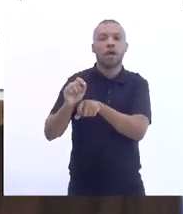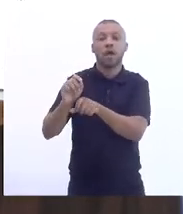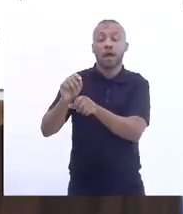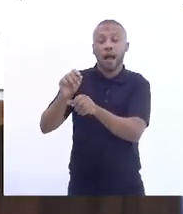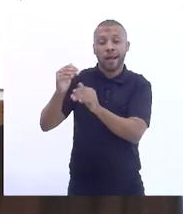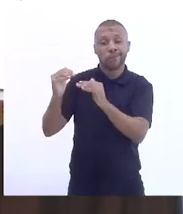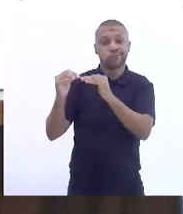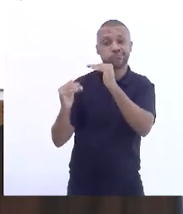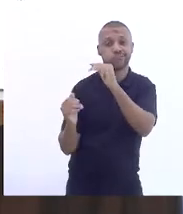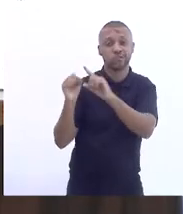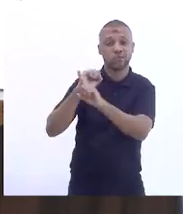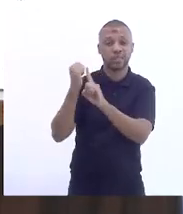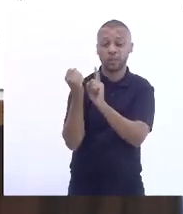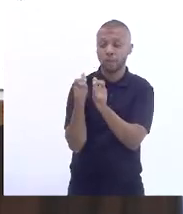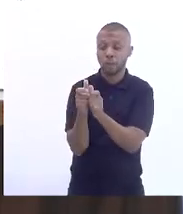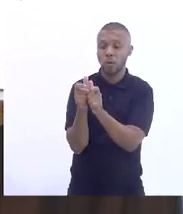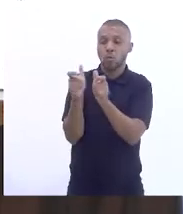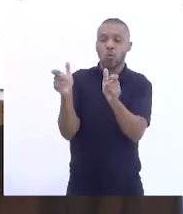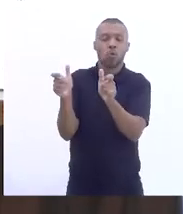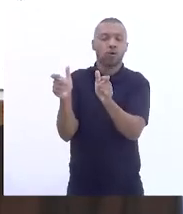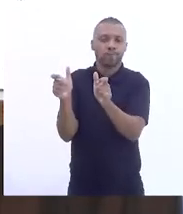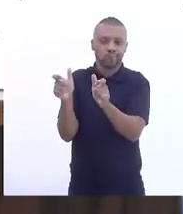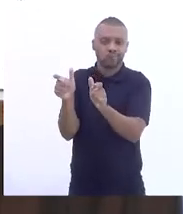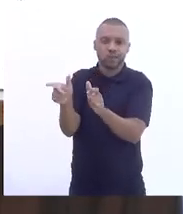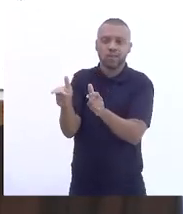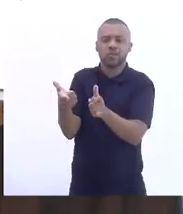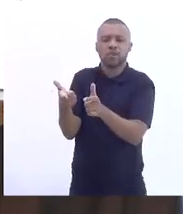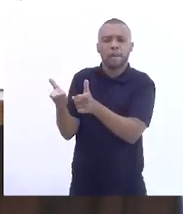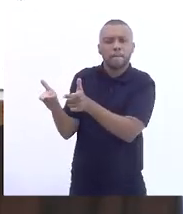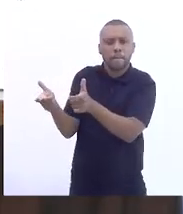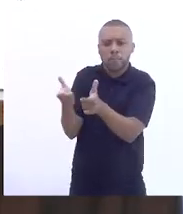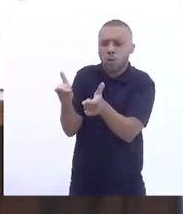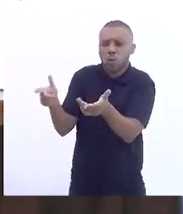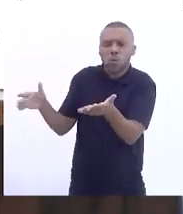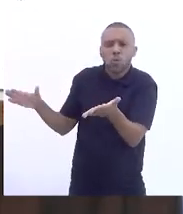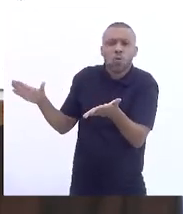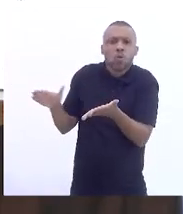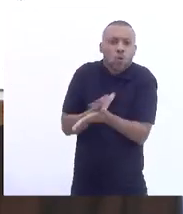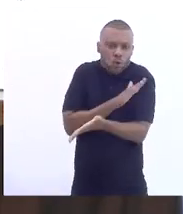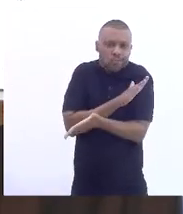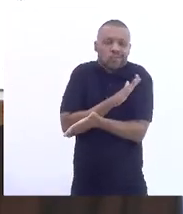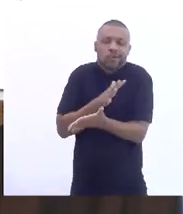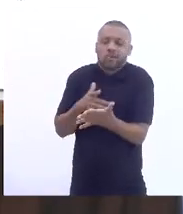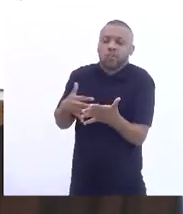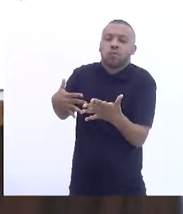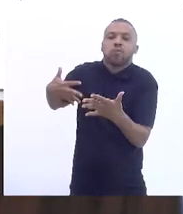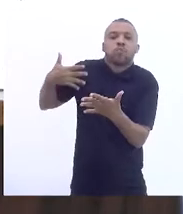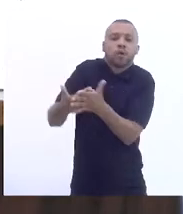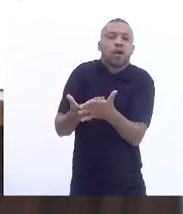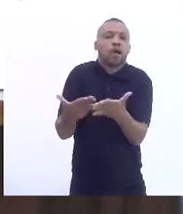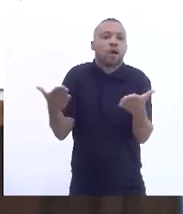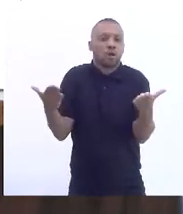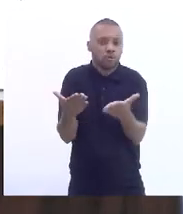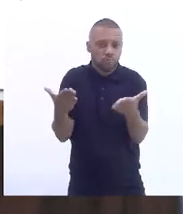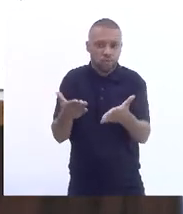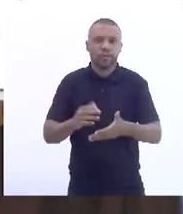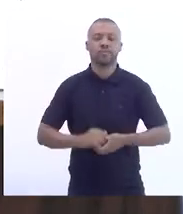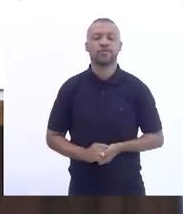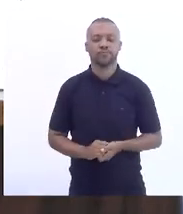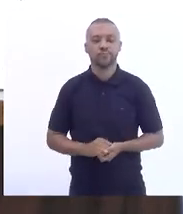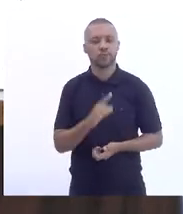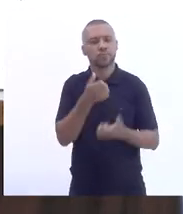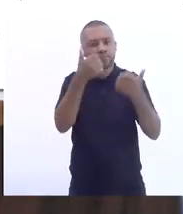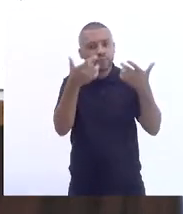desigualdade social crescente de um o vídeo que ainda seguem curso Então quando falamos hoje